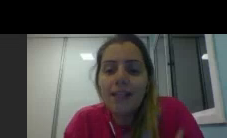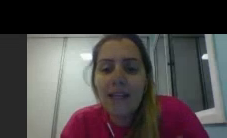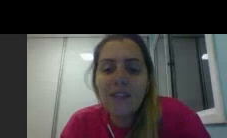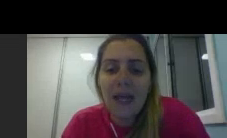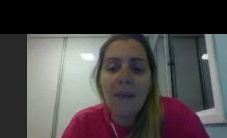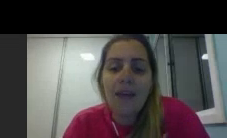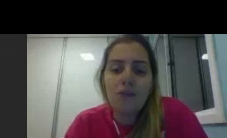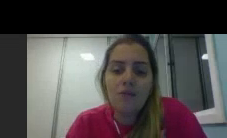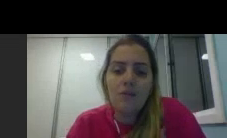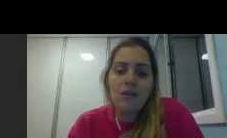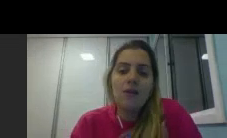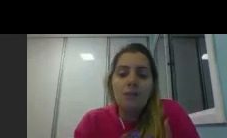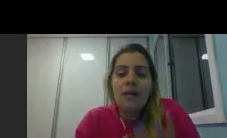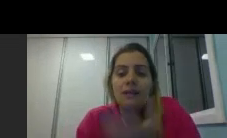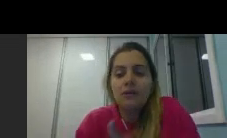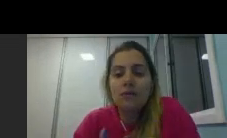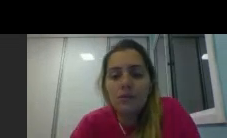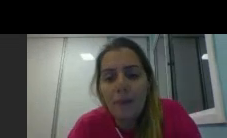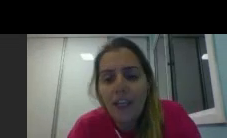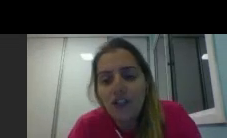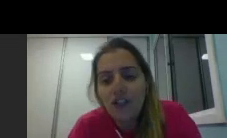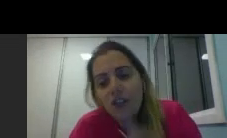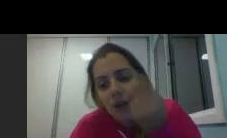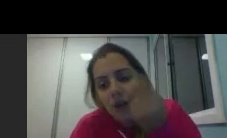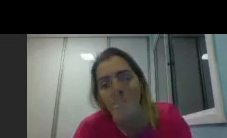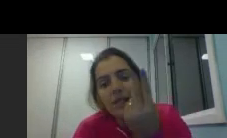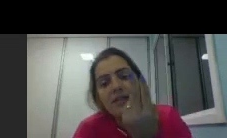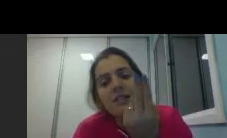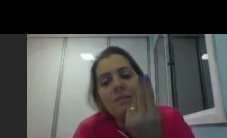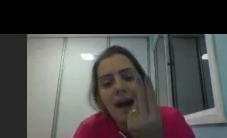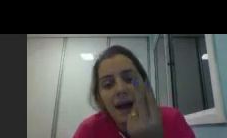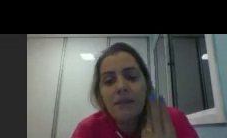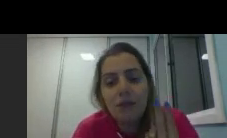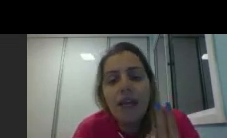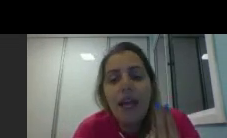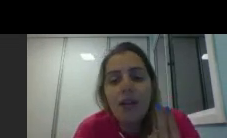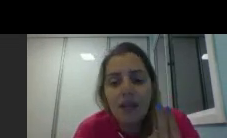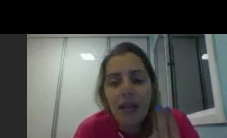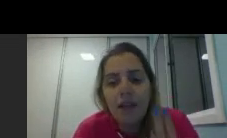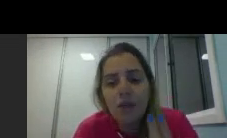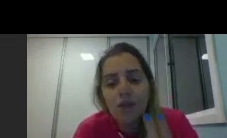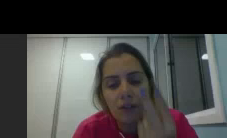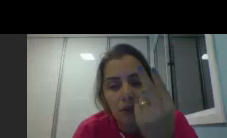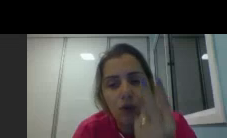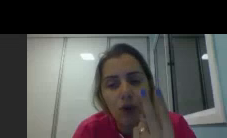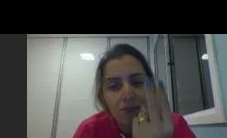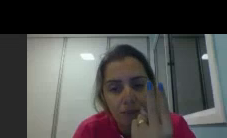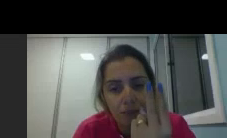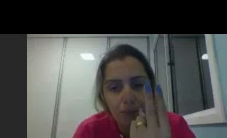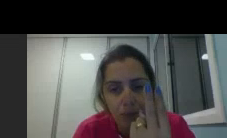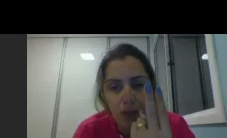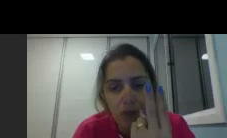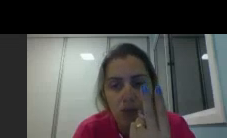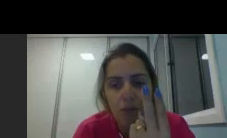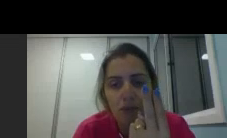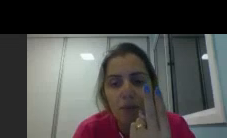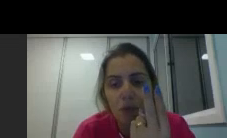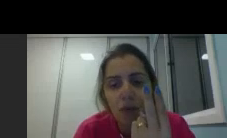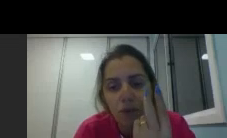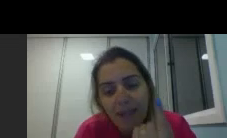de 46 filamentos, eu mando somente um desses pares que eu tenho, né? Então, se eu tenho